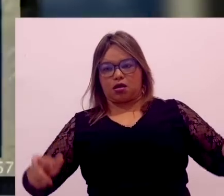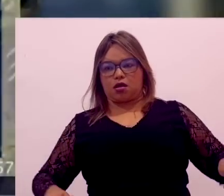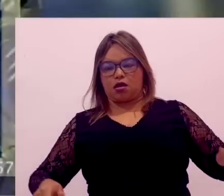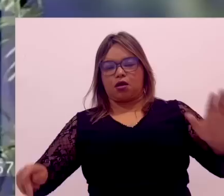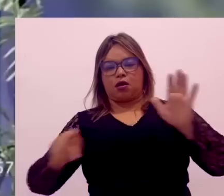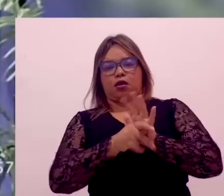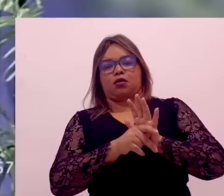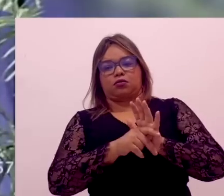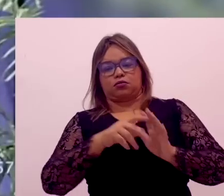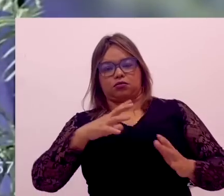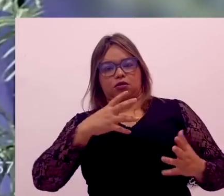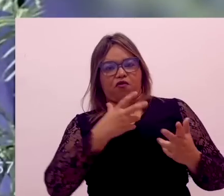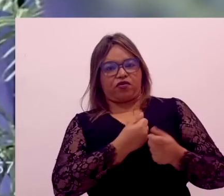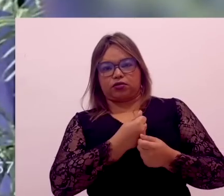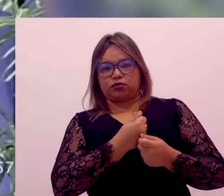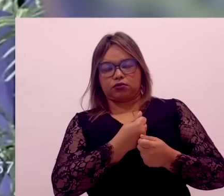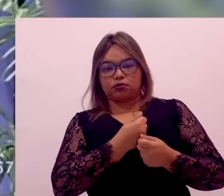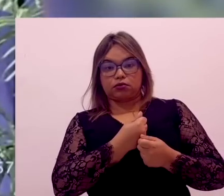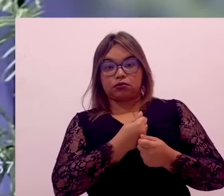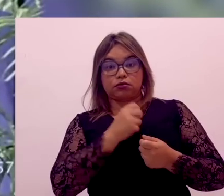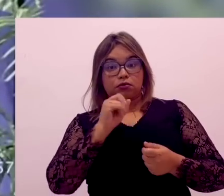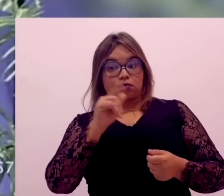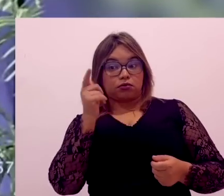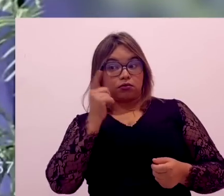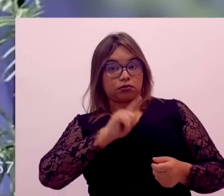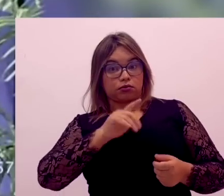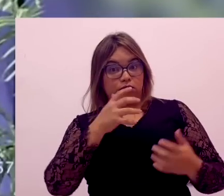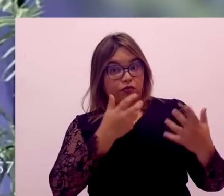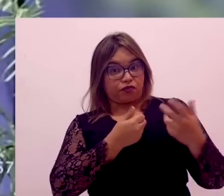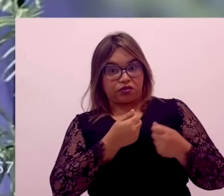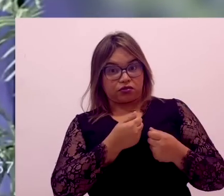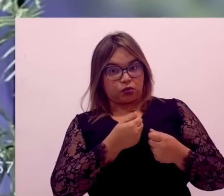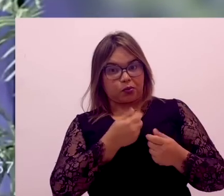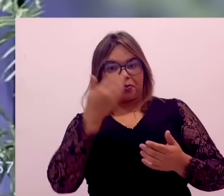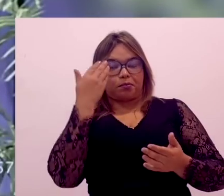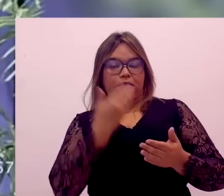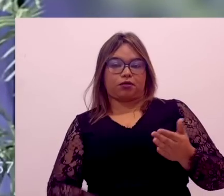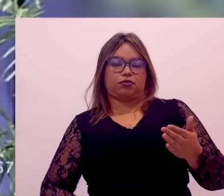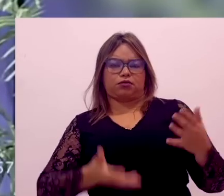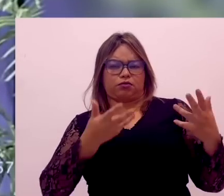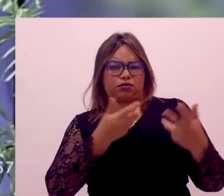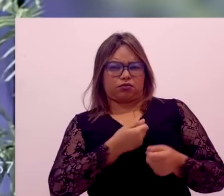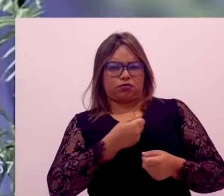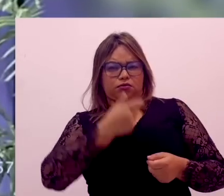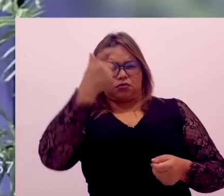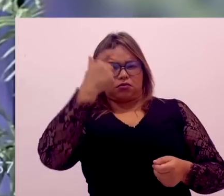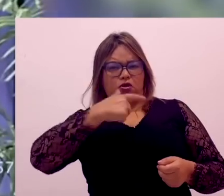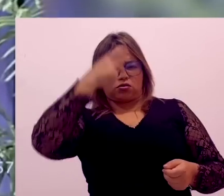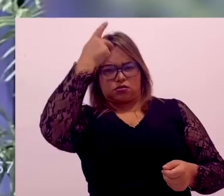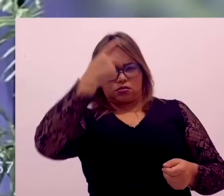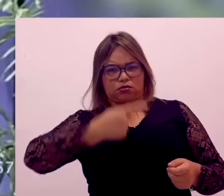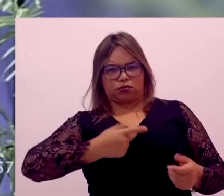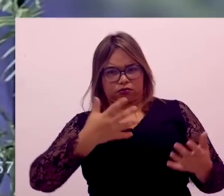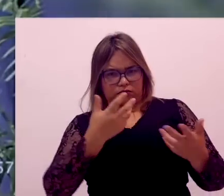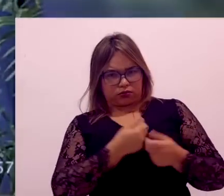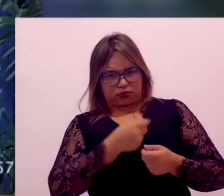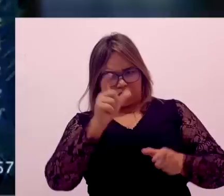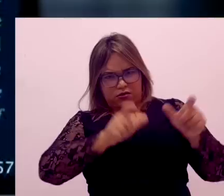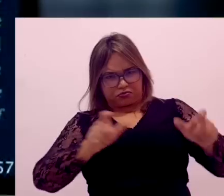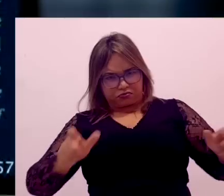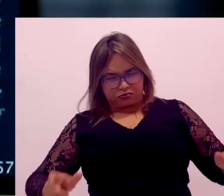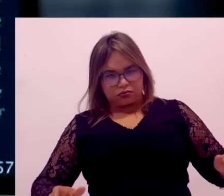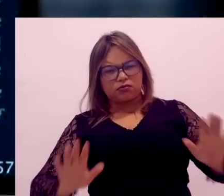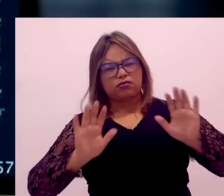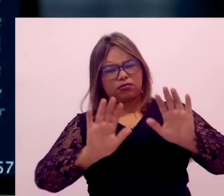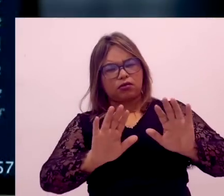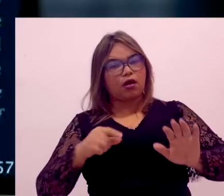não será salvo. Percebem? Agora está ficando mais claro. Nós precisamos de Jesus Cristo nesse sistema? Claro que não. Um